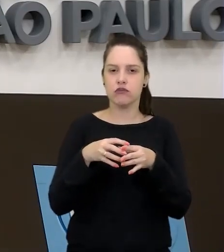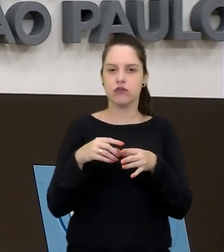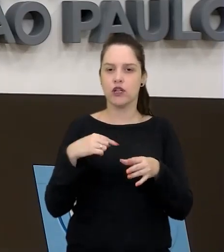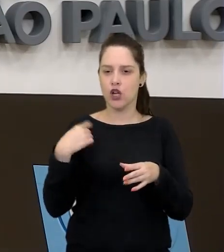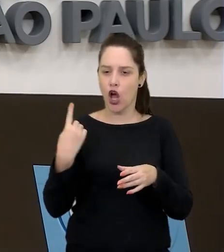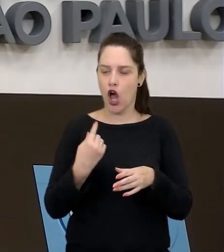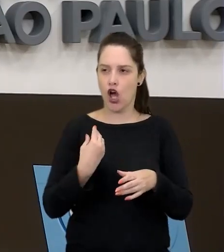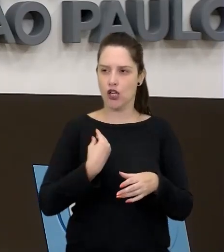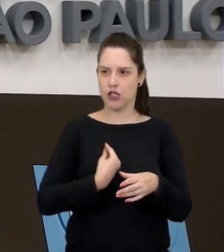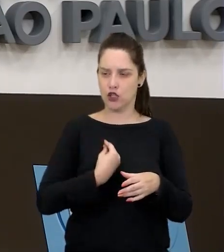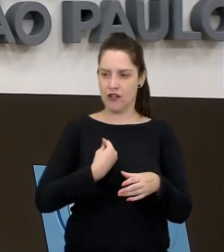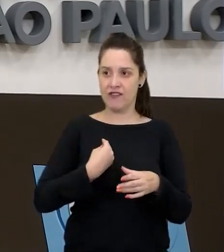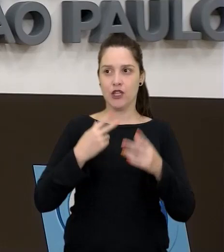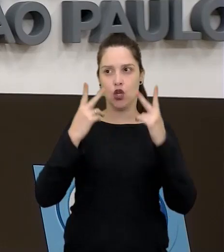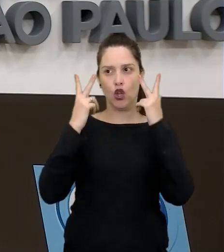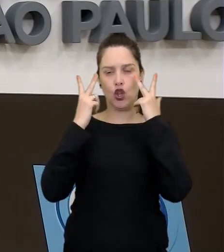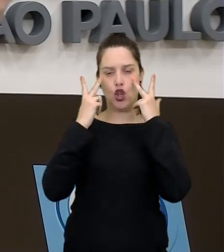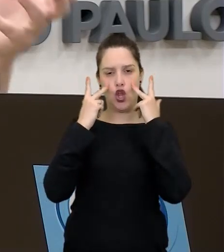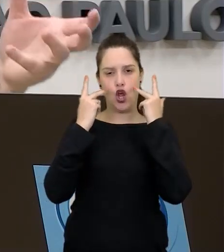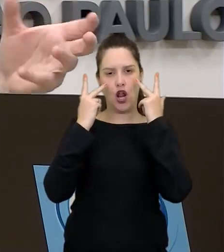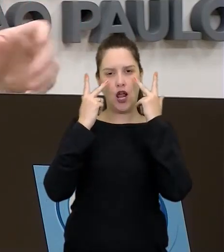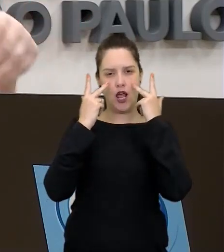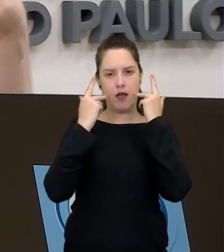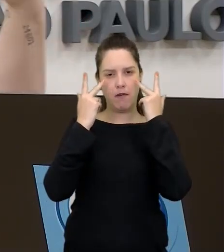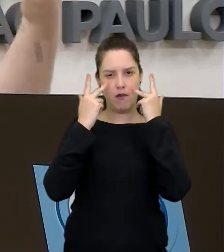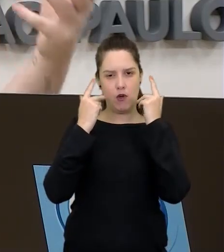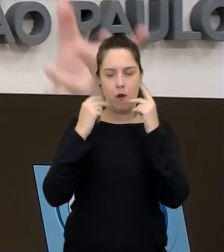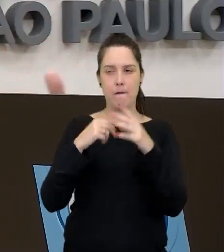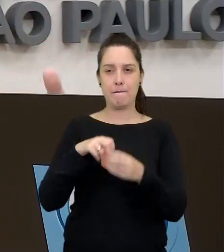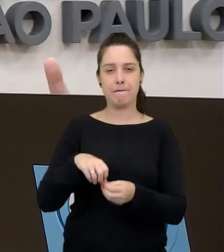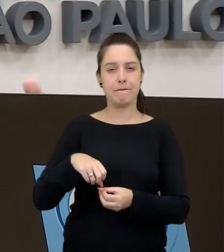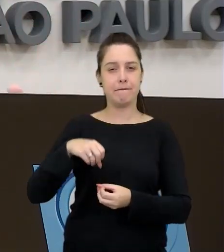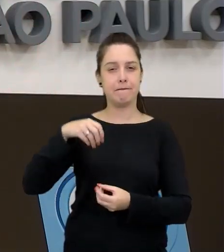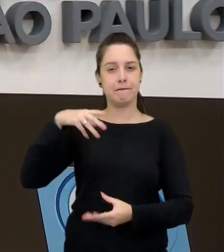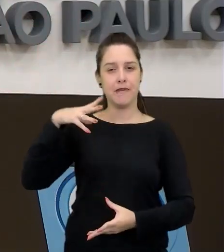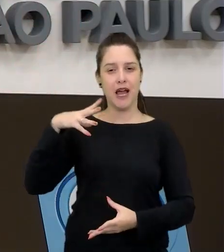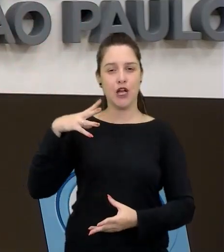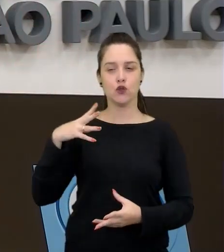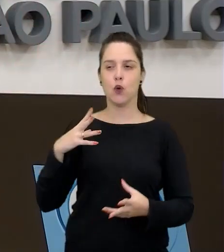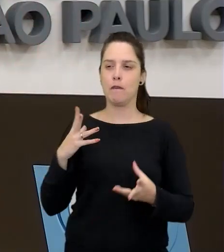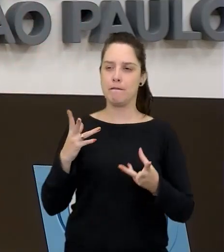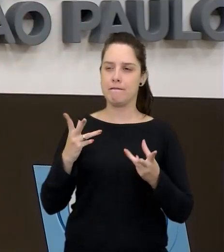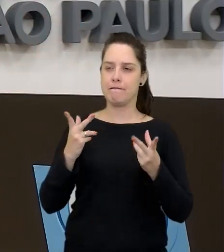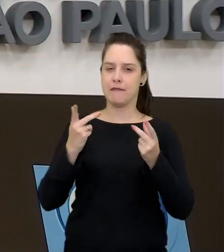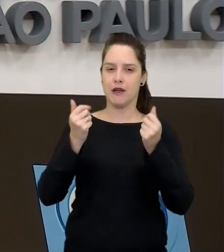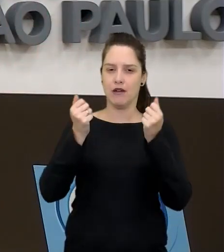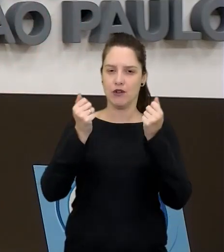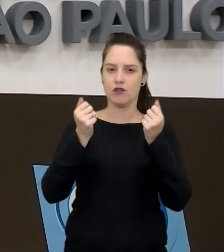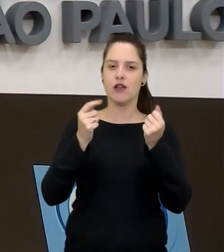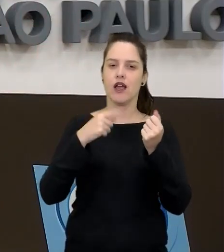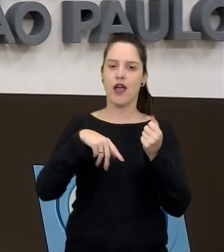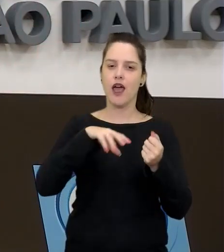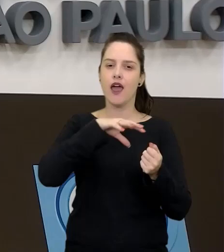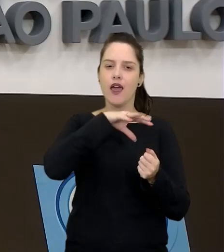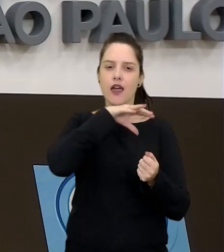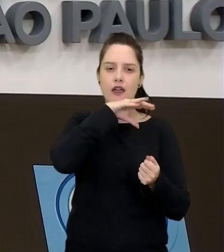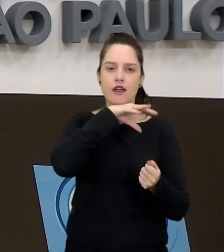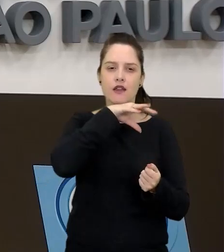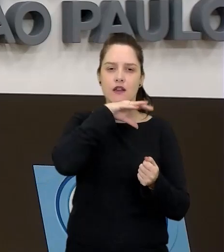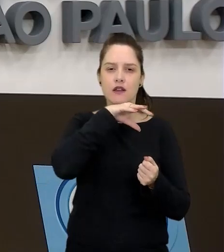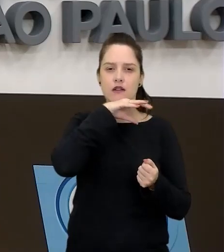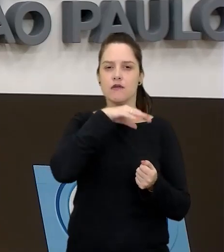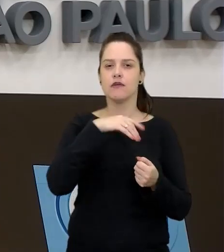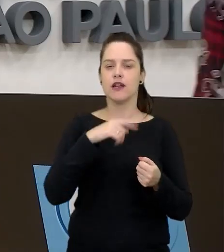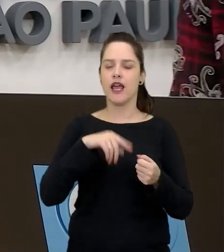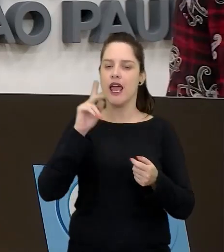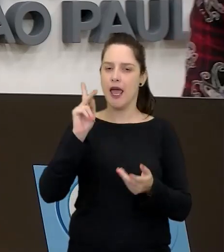nossa vida normal, com o mágico, o fantástico, na figura dos animais, é bem típica